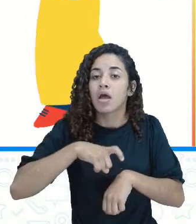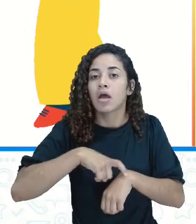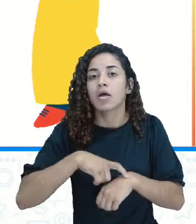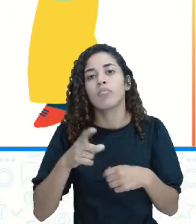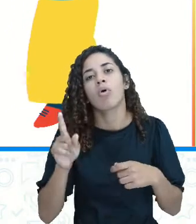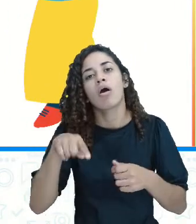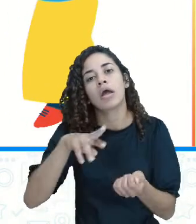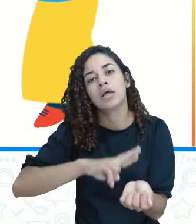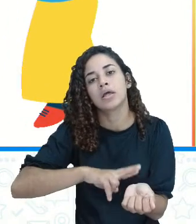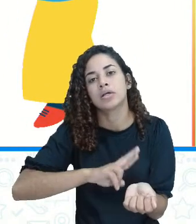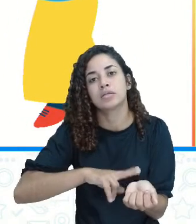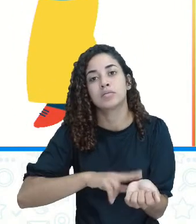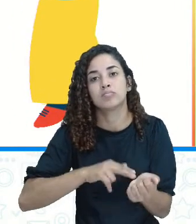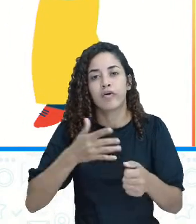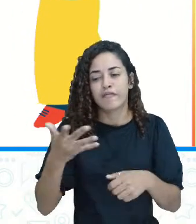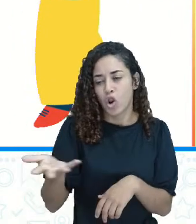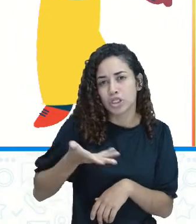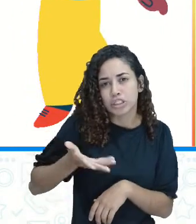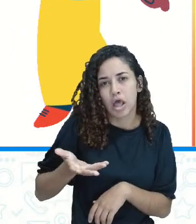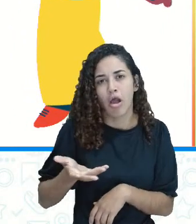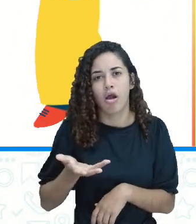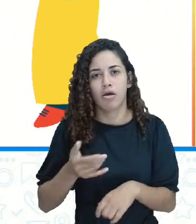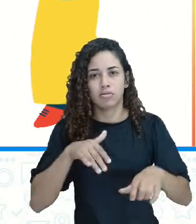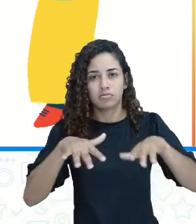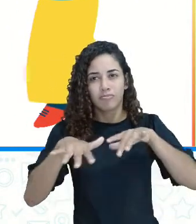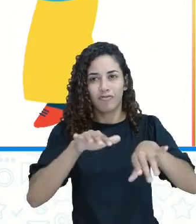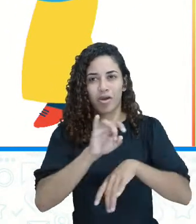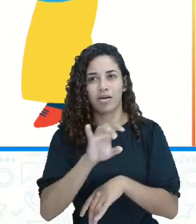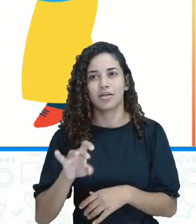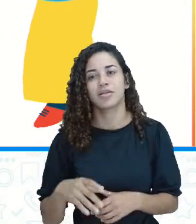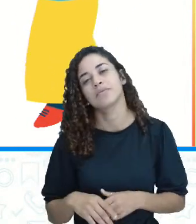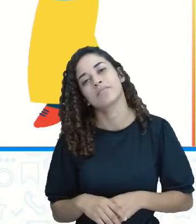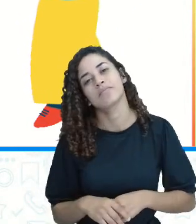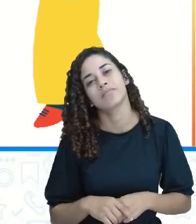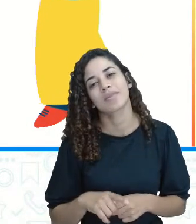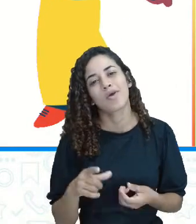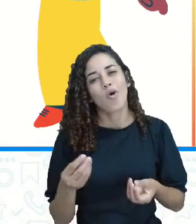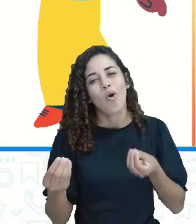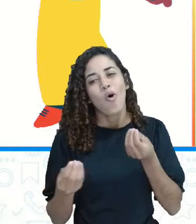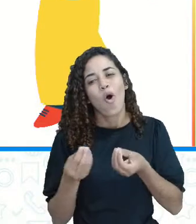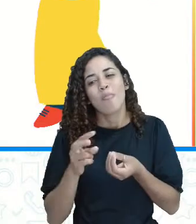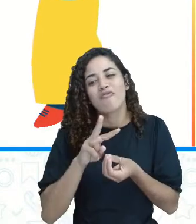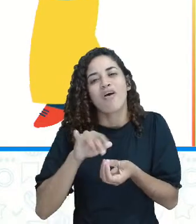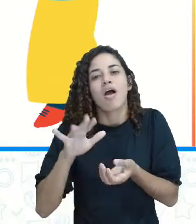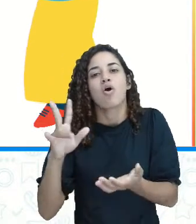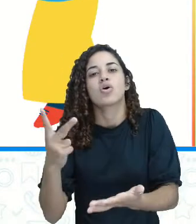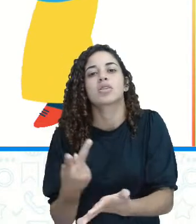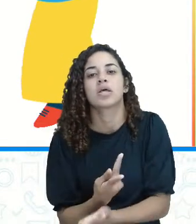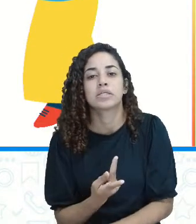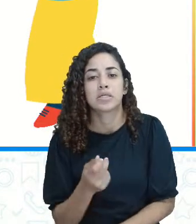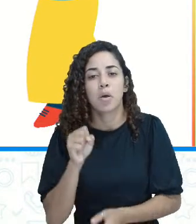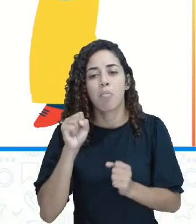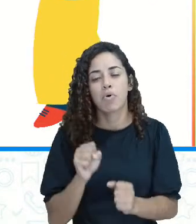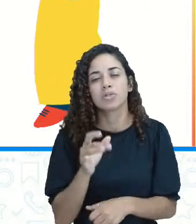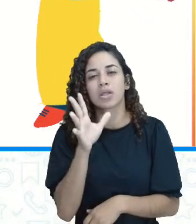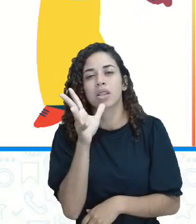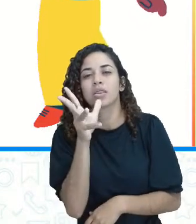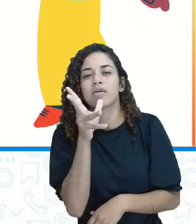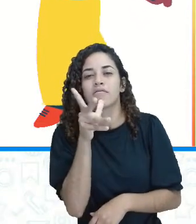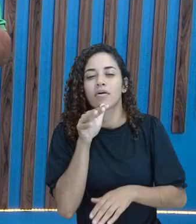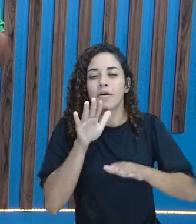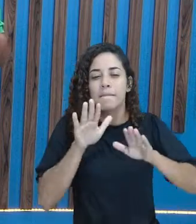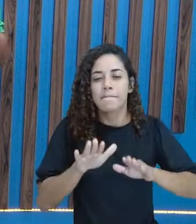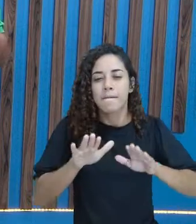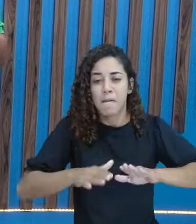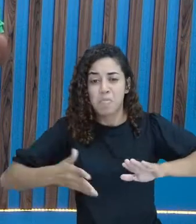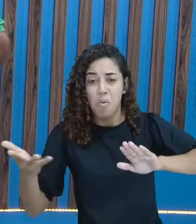tempo é o ritmo. É a velocidade do movimento. Como isso vai acontecer? Pode ser lento, pode